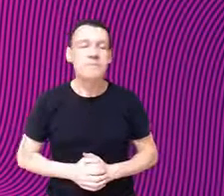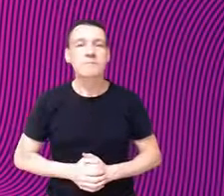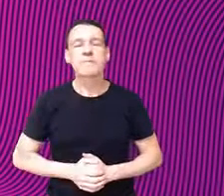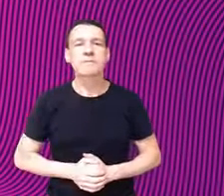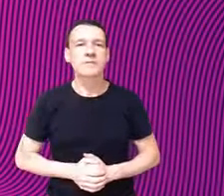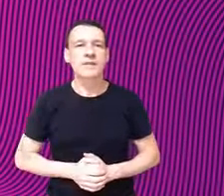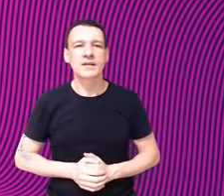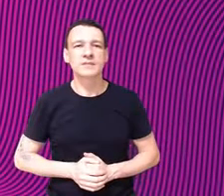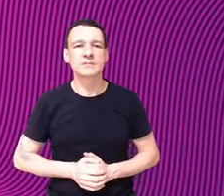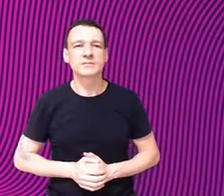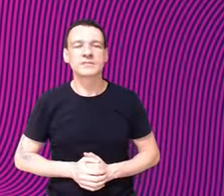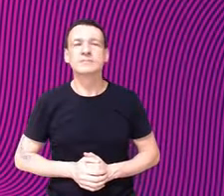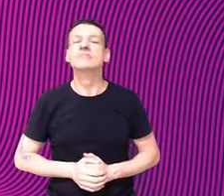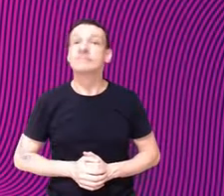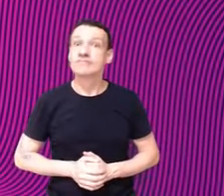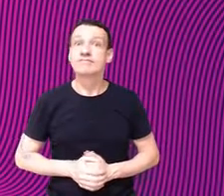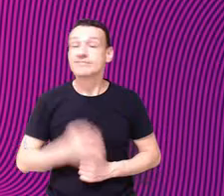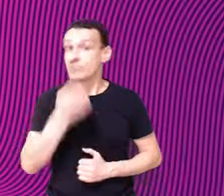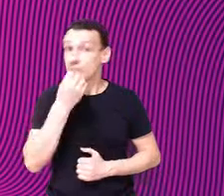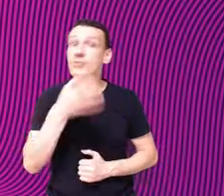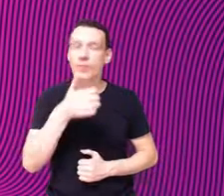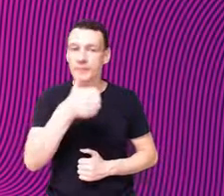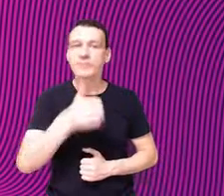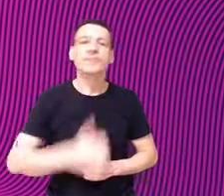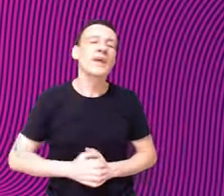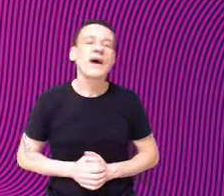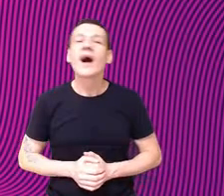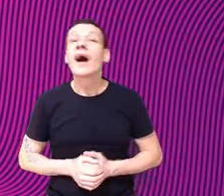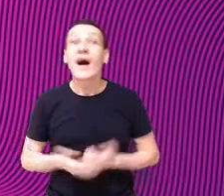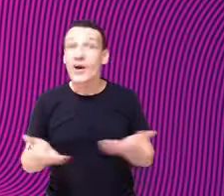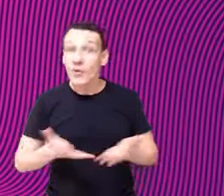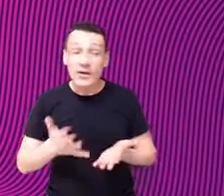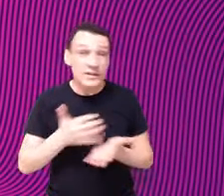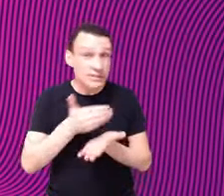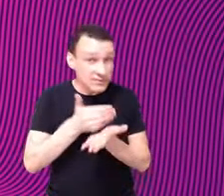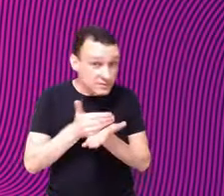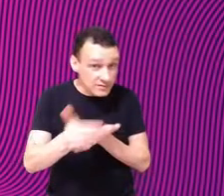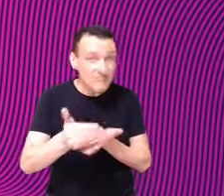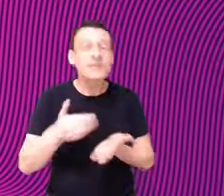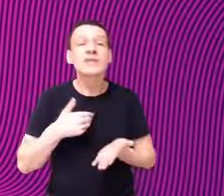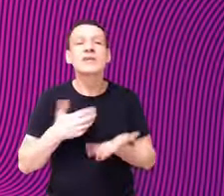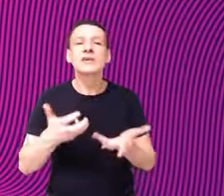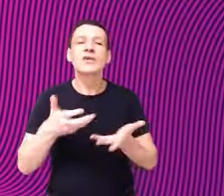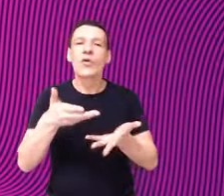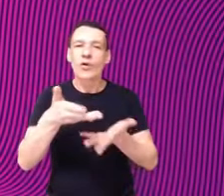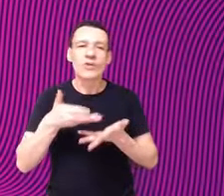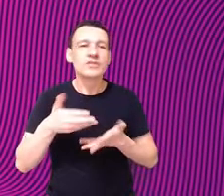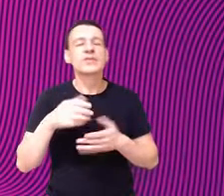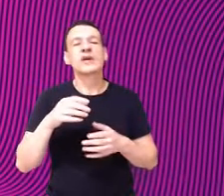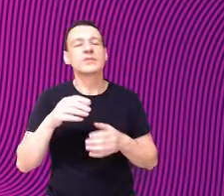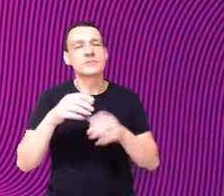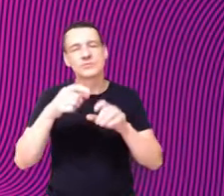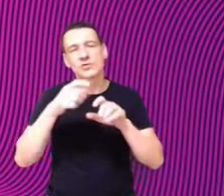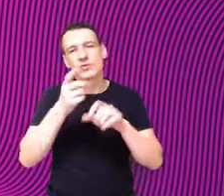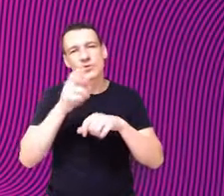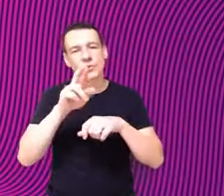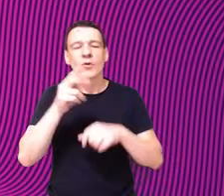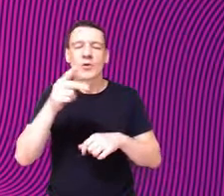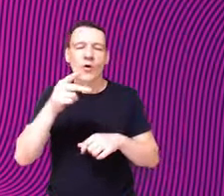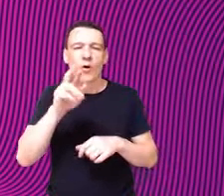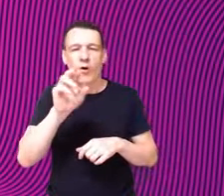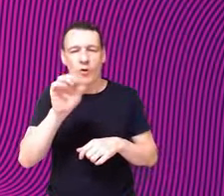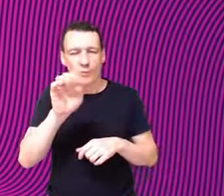E para iniciar, neste momento, eu gostaria de convidar o professor Dr. Roberto Pecoá. Ele é professor titular da Escola